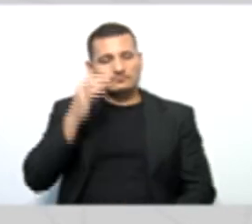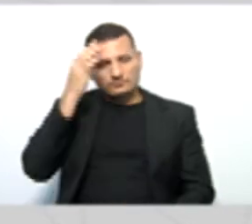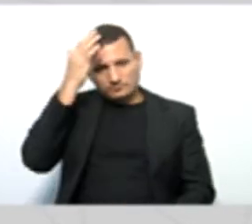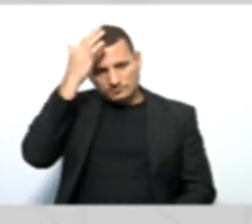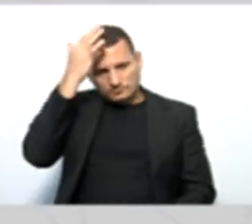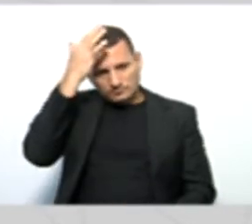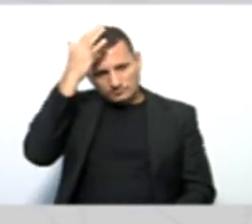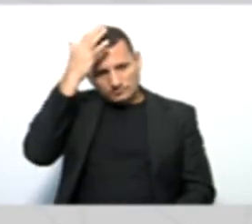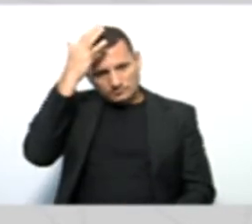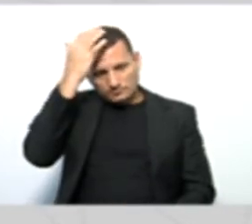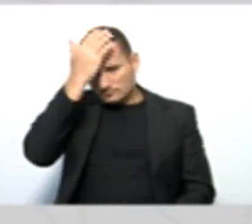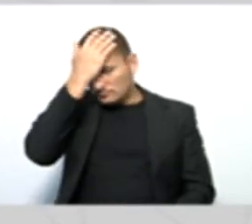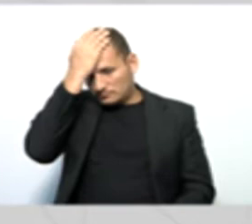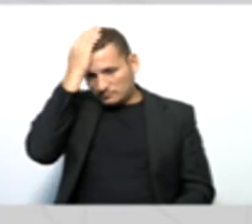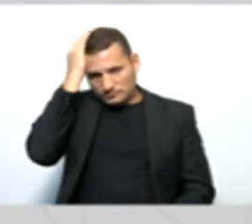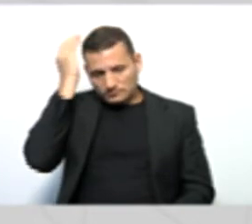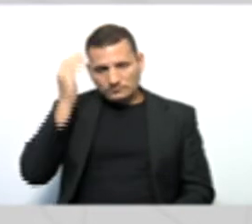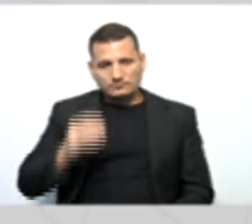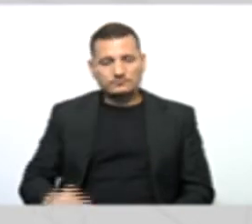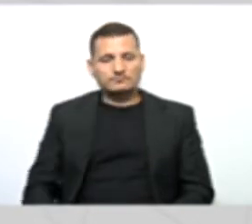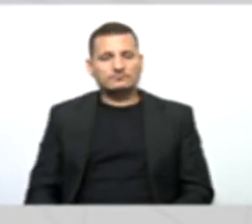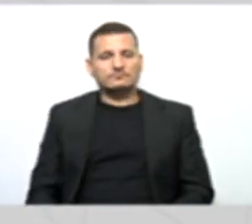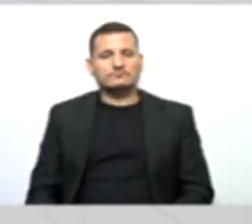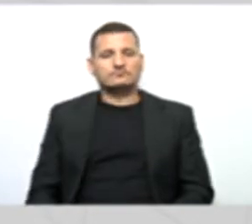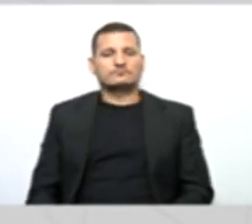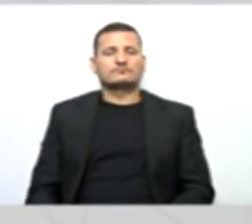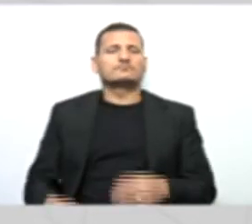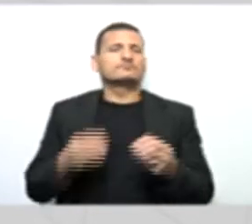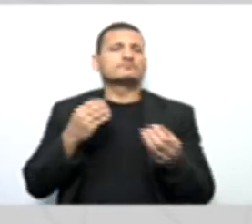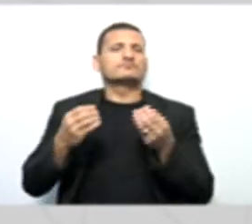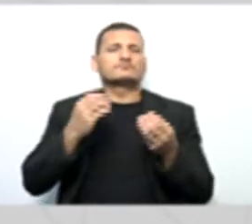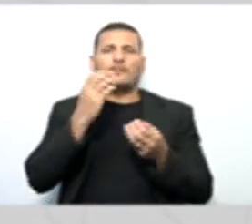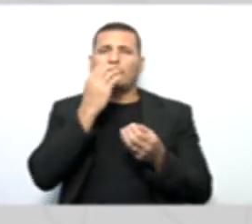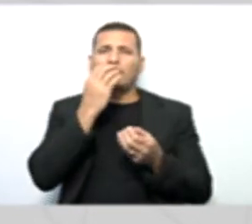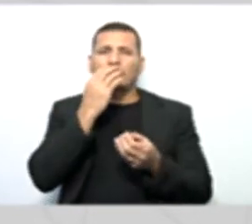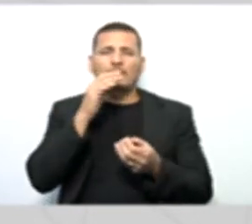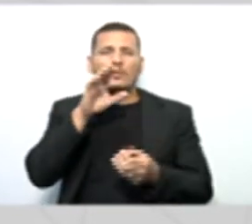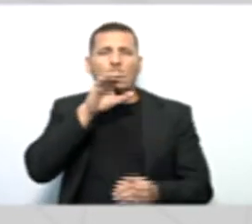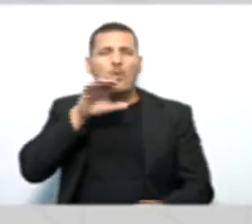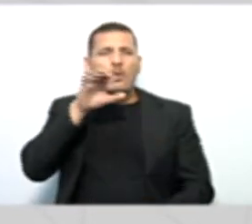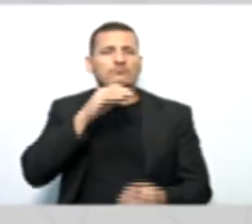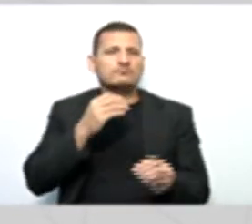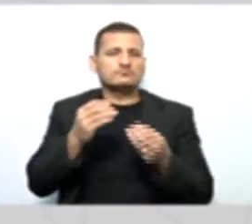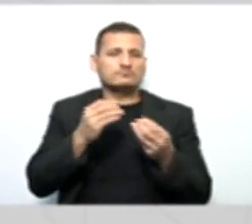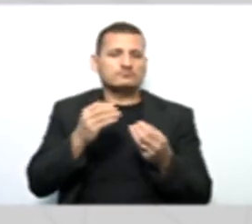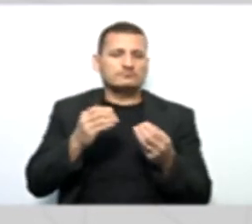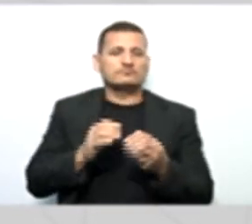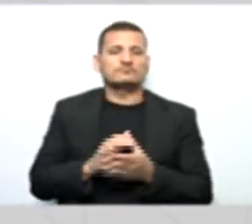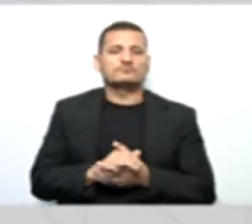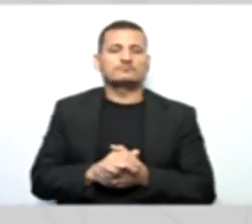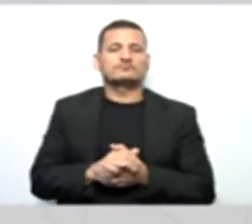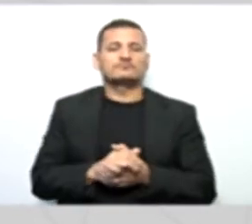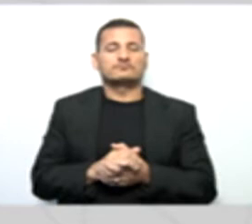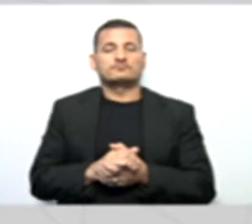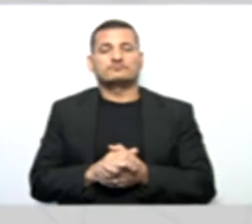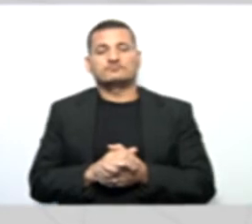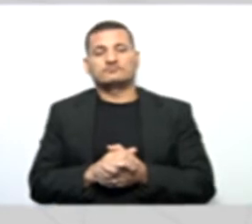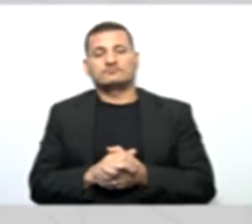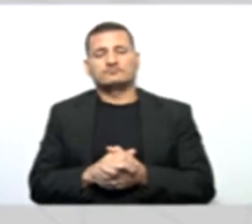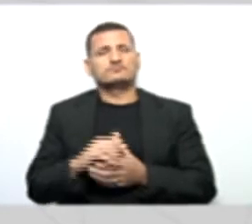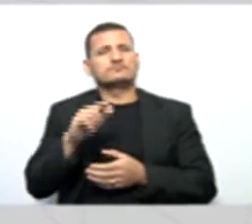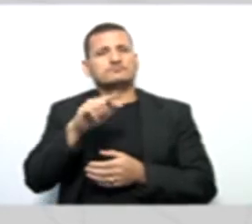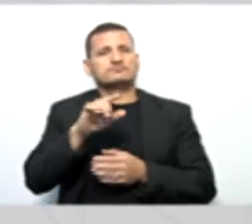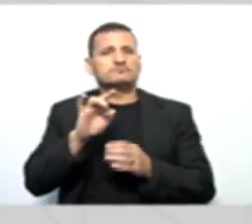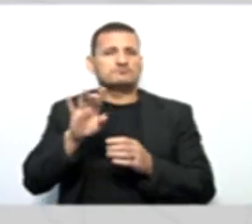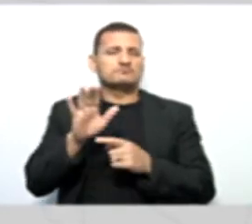Professor, como você vai representar um cachorro latindo? Novamente, para efeito de explicação, eu vou